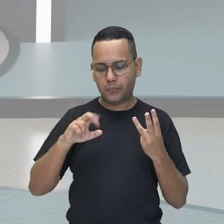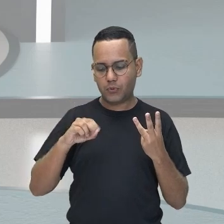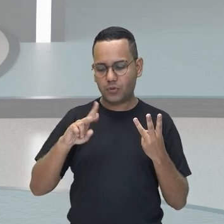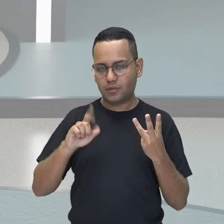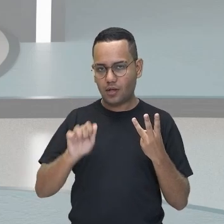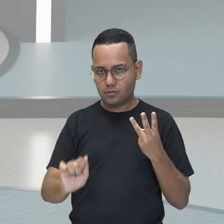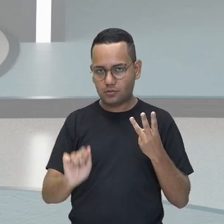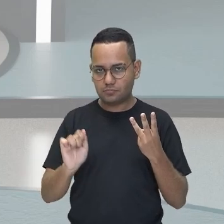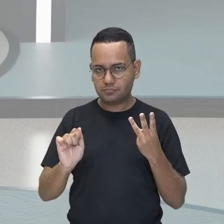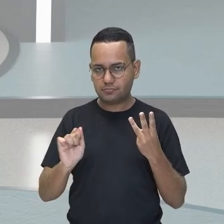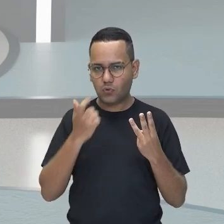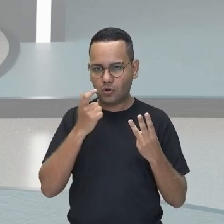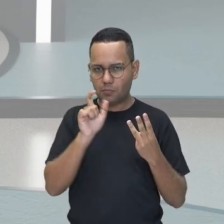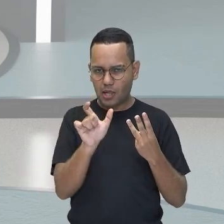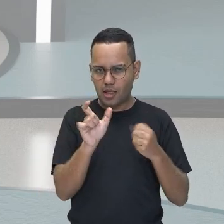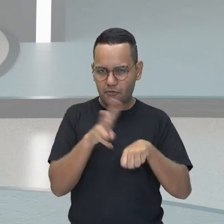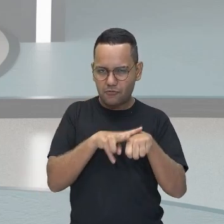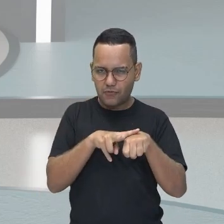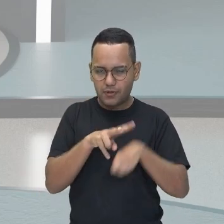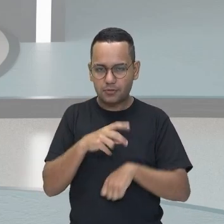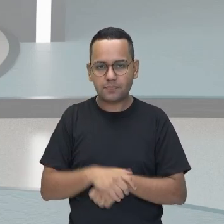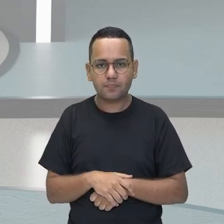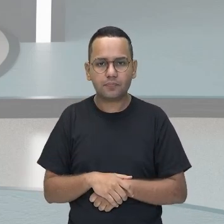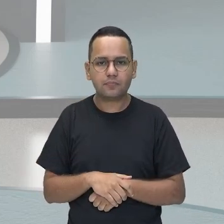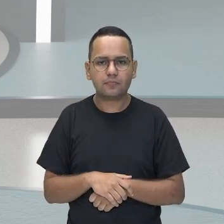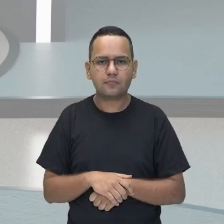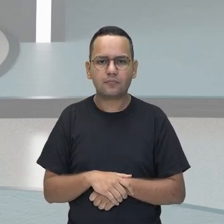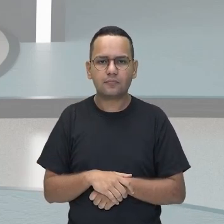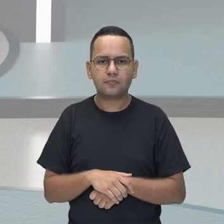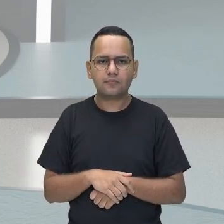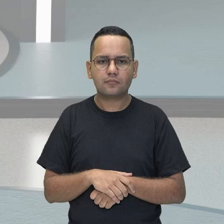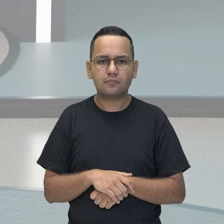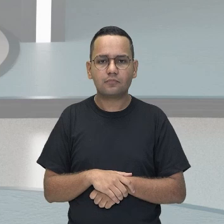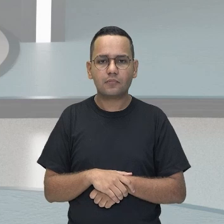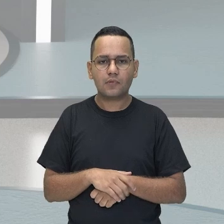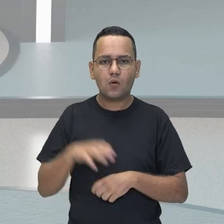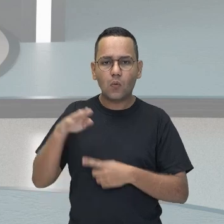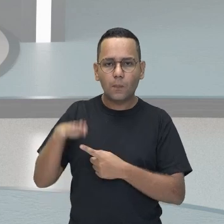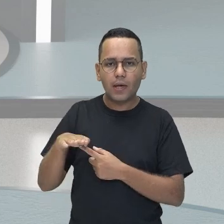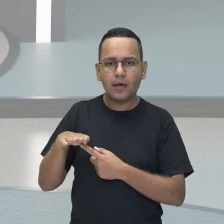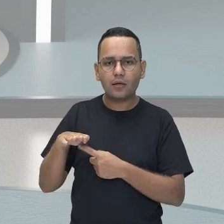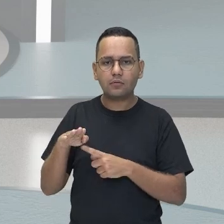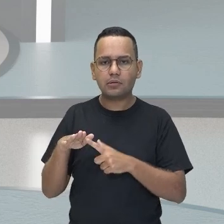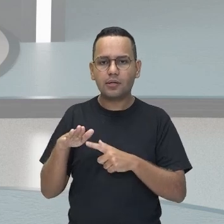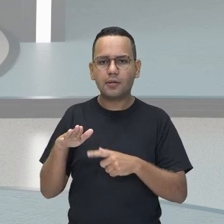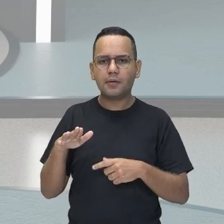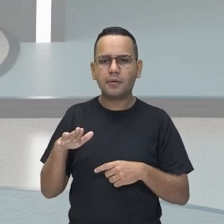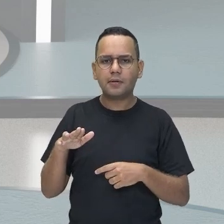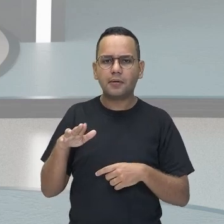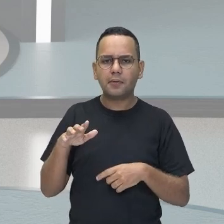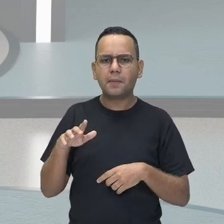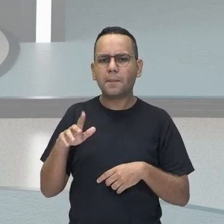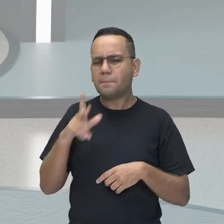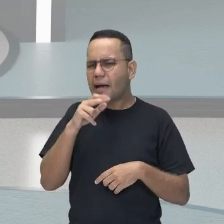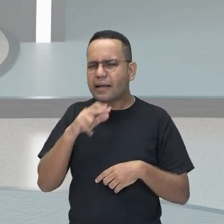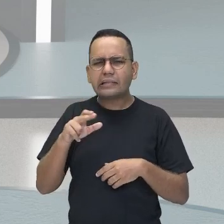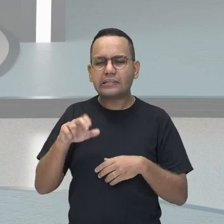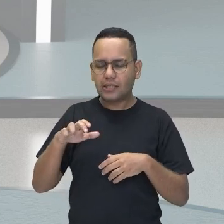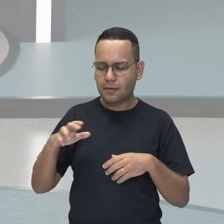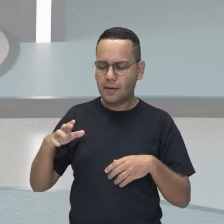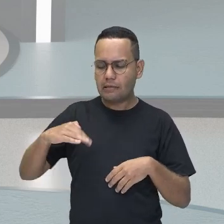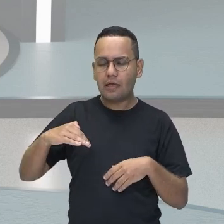gente. Nessa pisada, né, o pé inicia a rotação quase que excessiva para